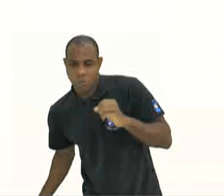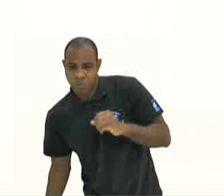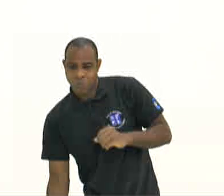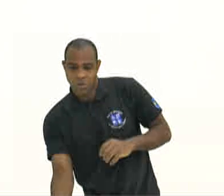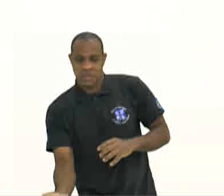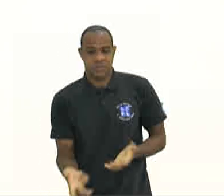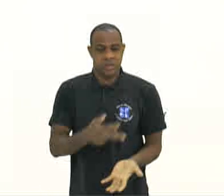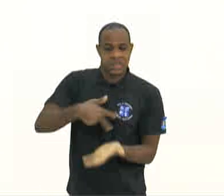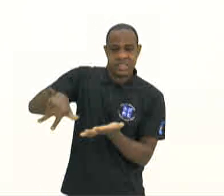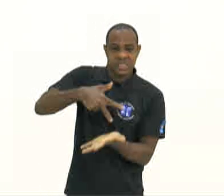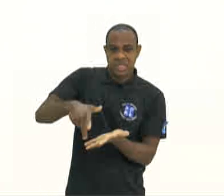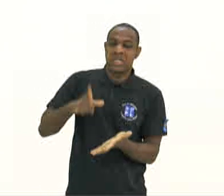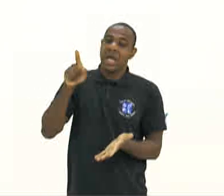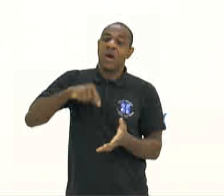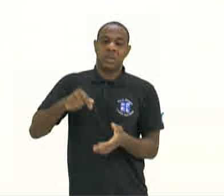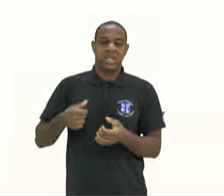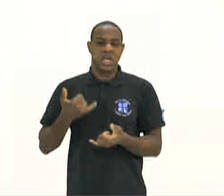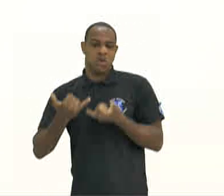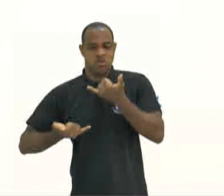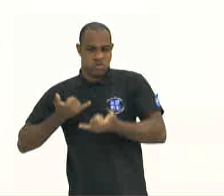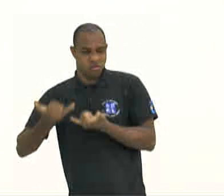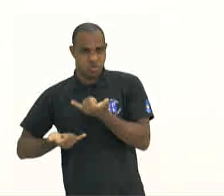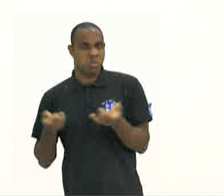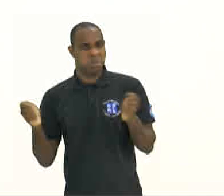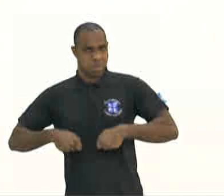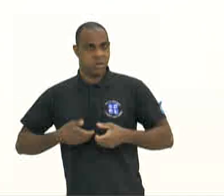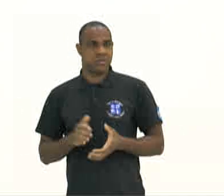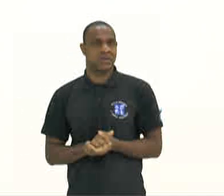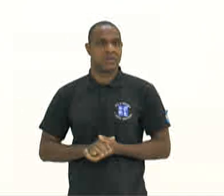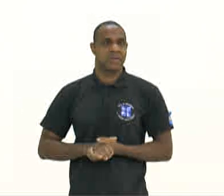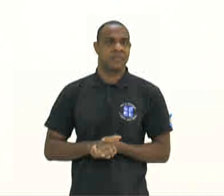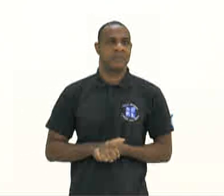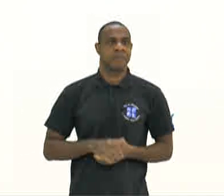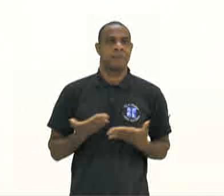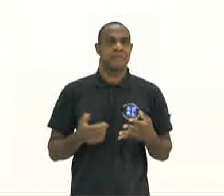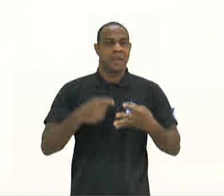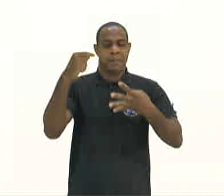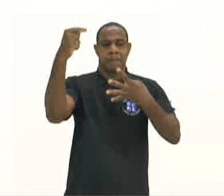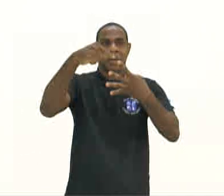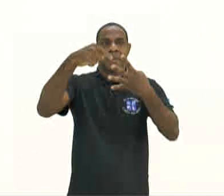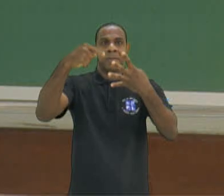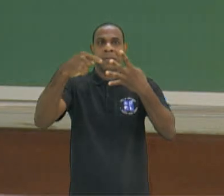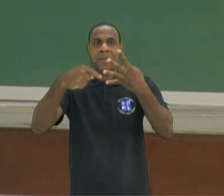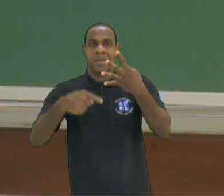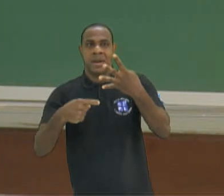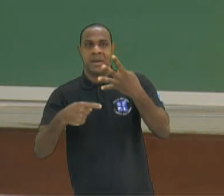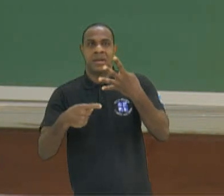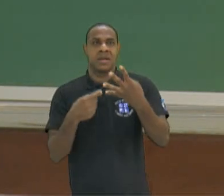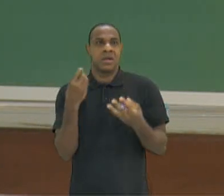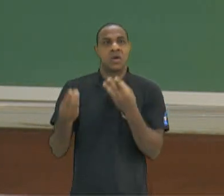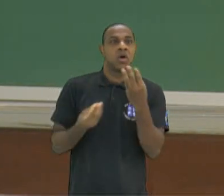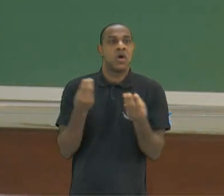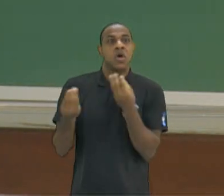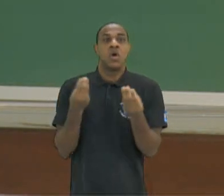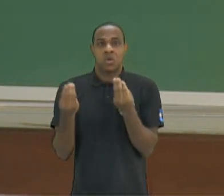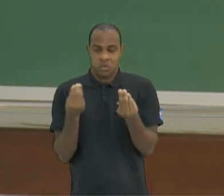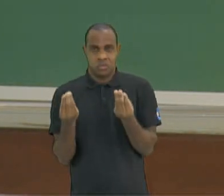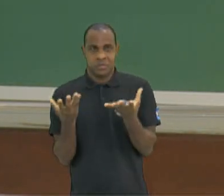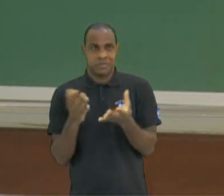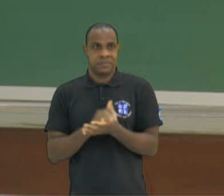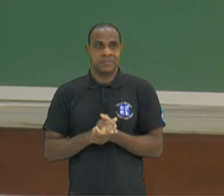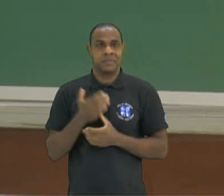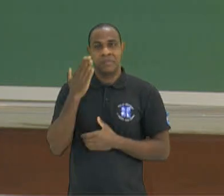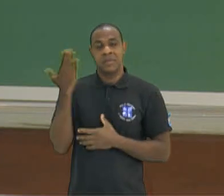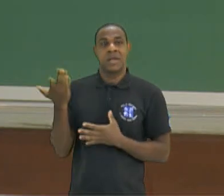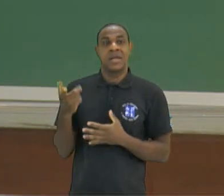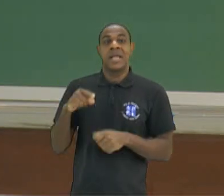E a letra D, dance games is the same as walking. Então, o jogo de dança é a mesma coisa que uma caminhada. Vou